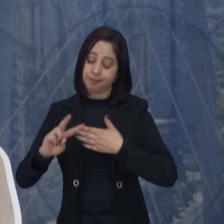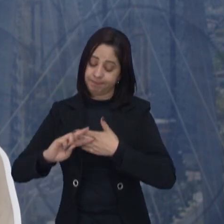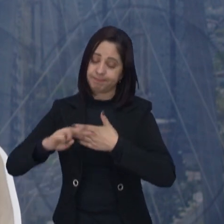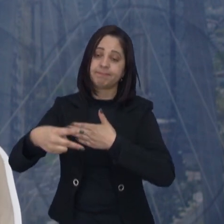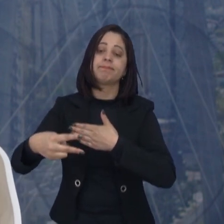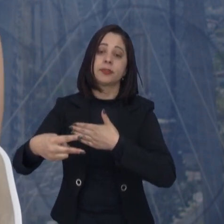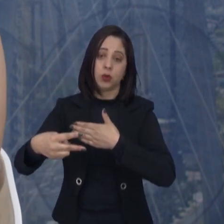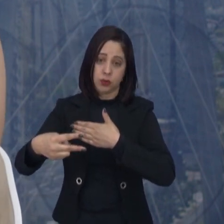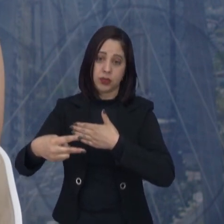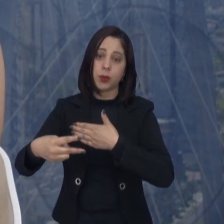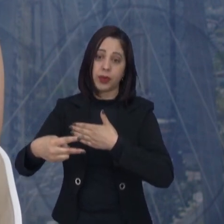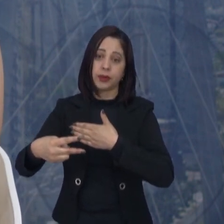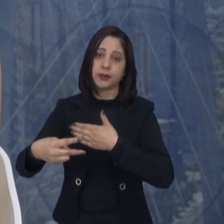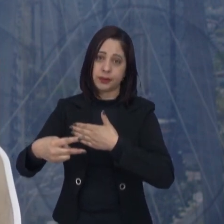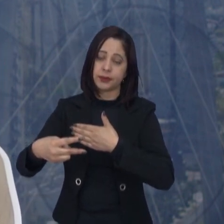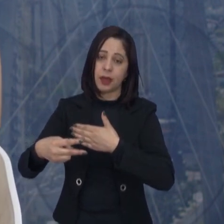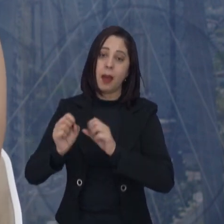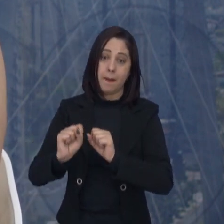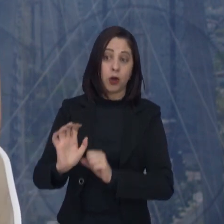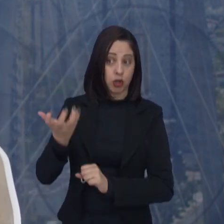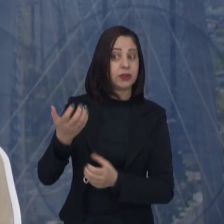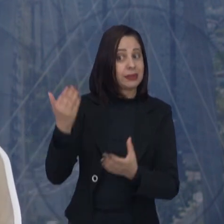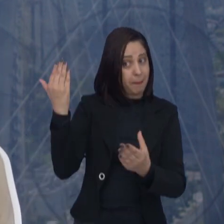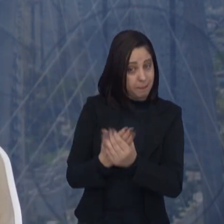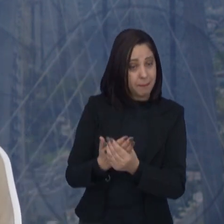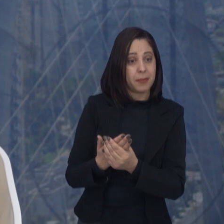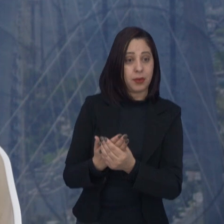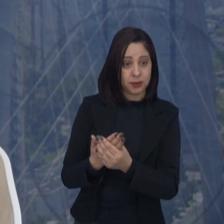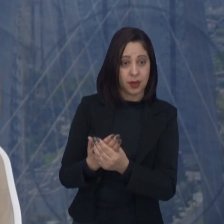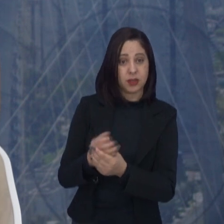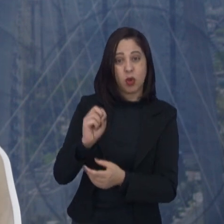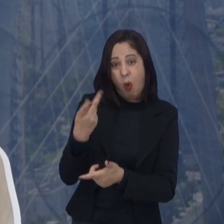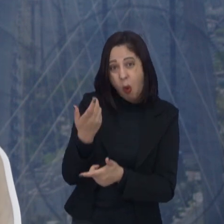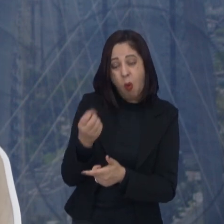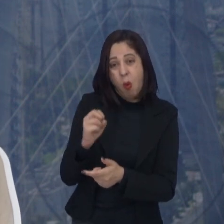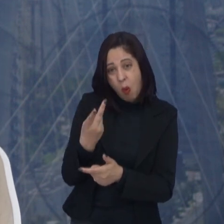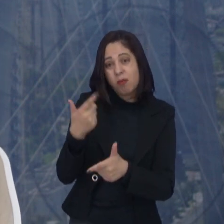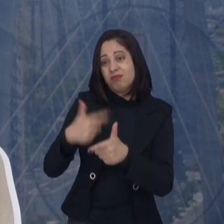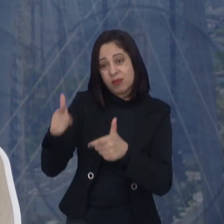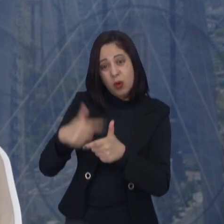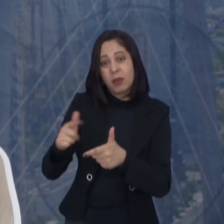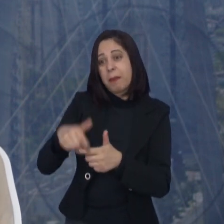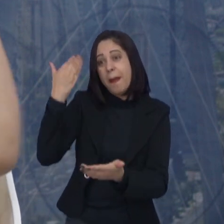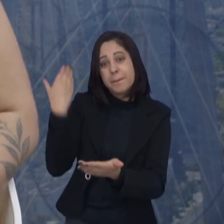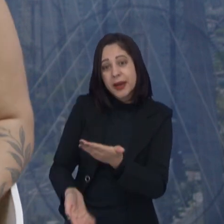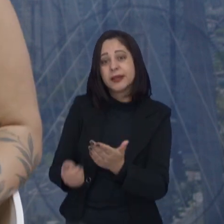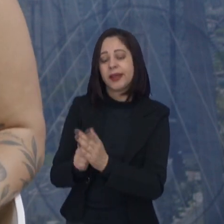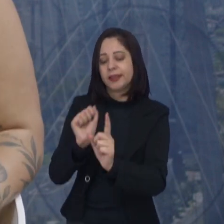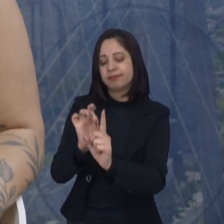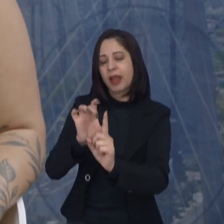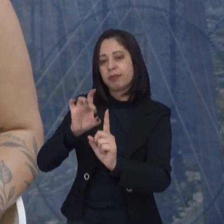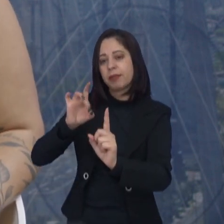pode ser tanto, né, jurídica, ele pode ser processado, ele pode ter algum problema ali, como também ele perder uma oportunidade que